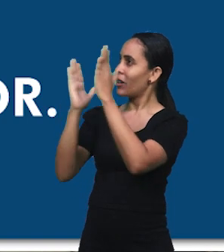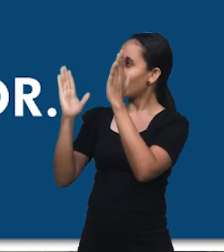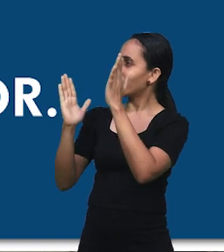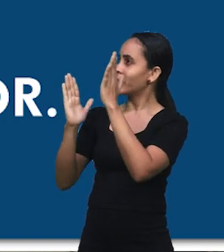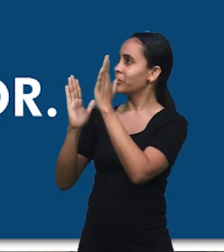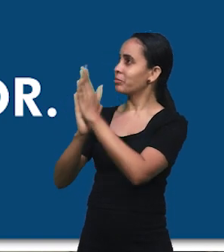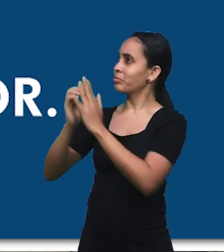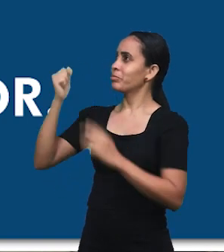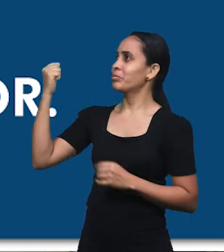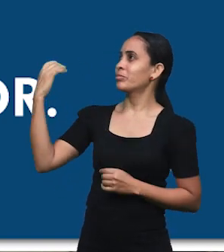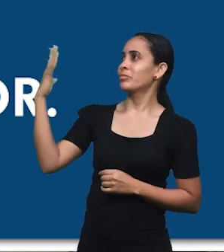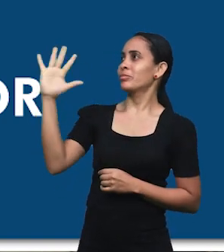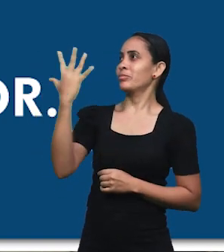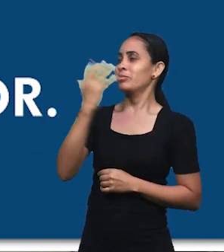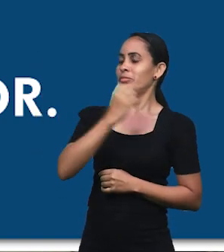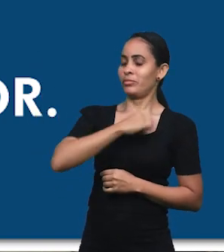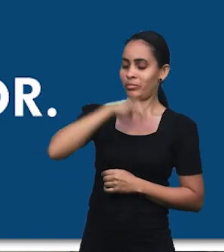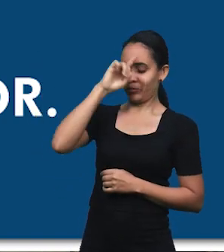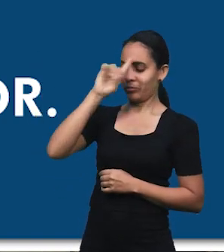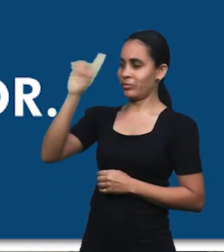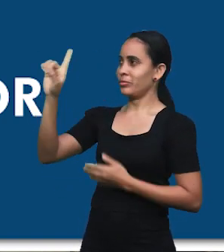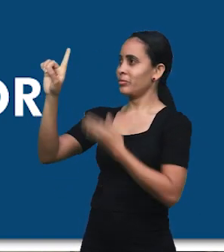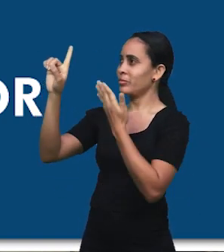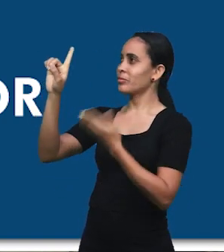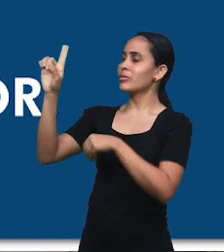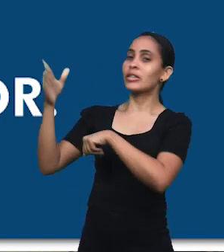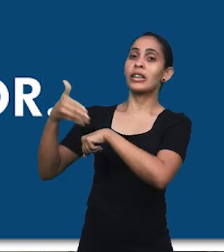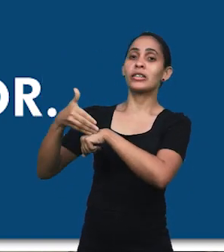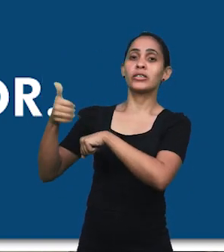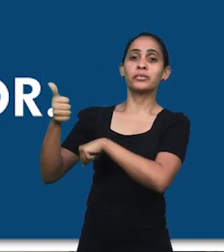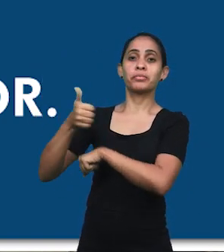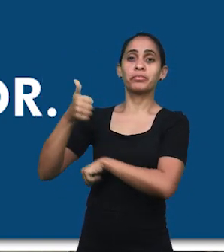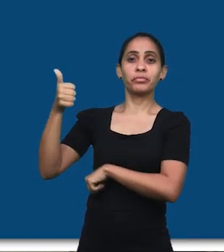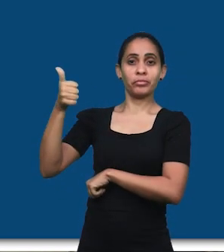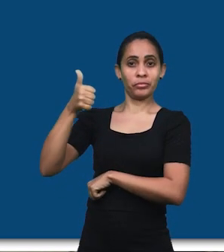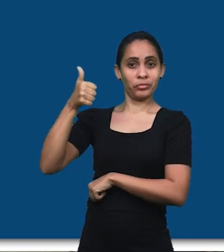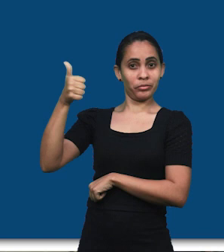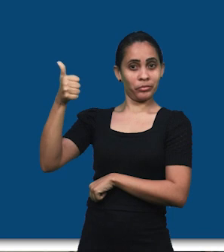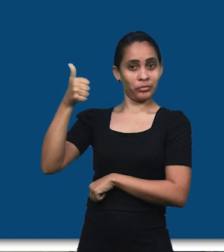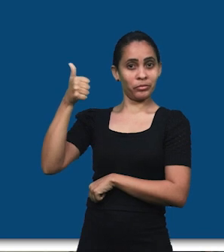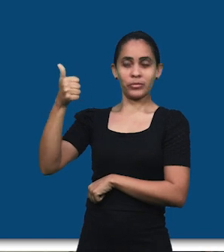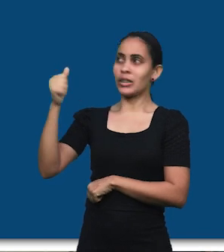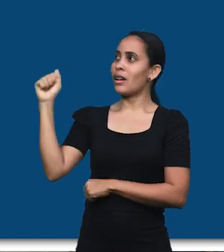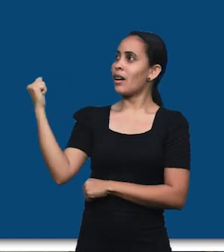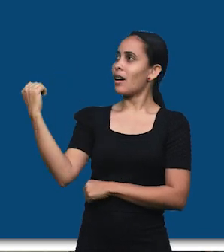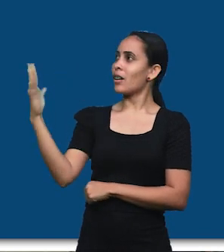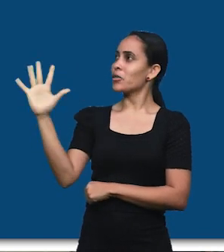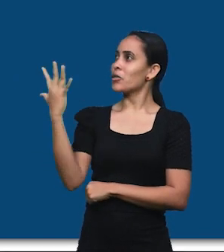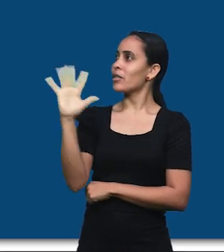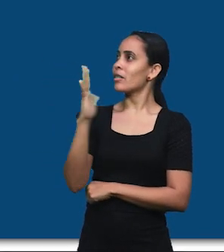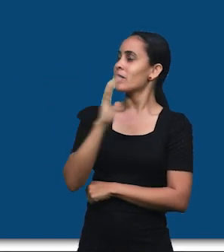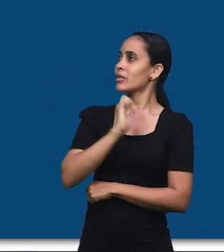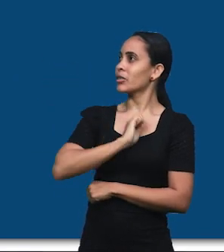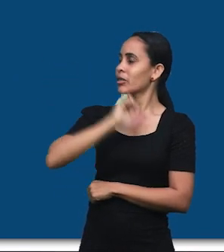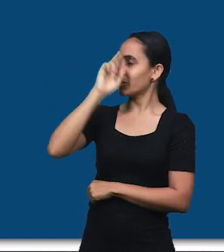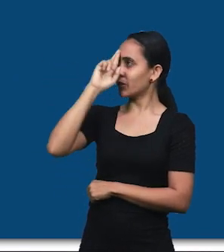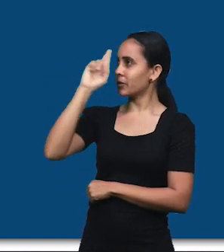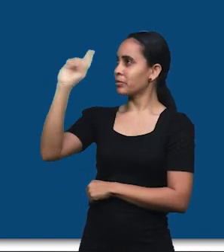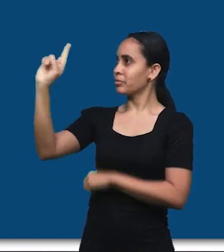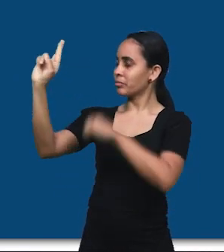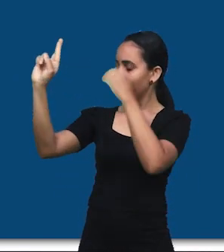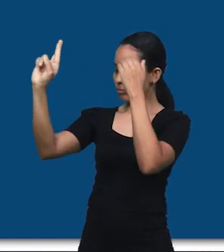os nossos holocaustos de louvor. Só tu és digno